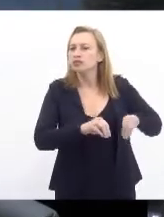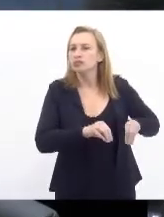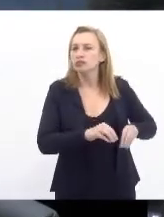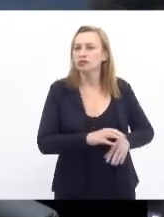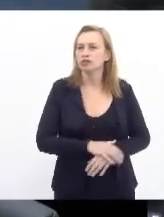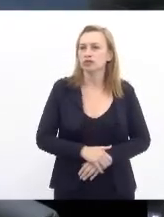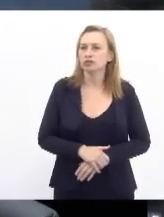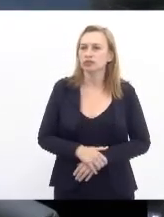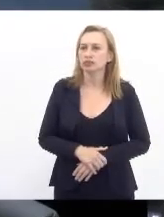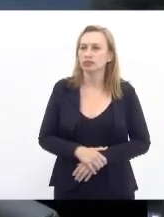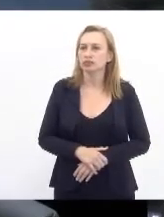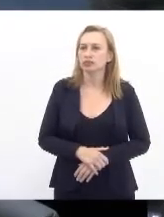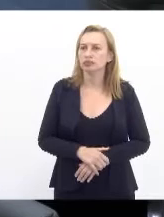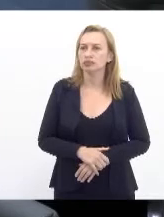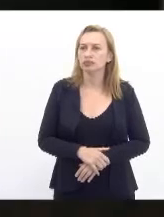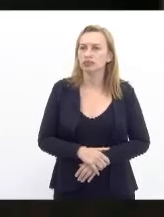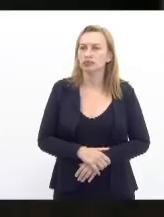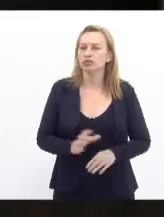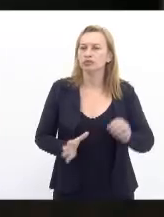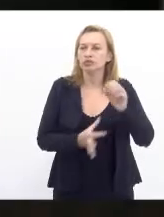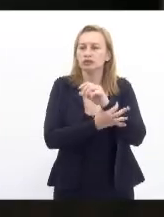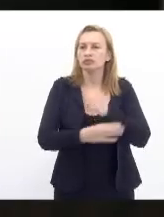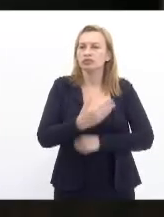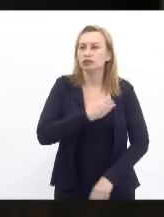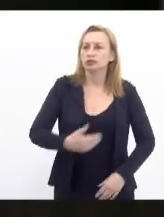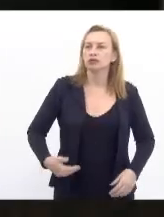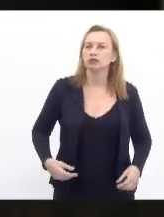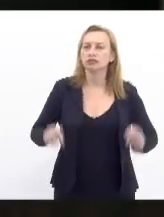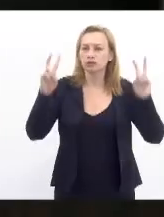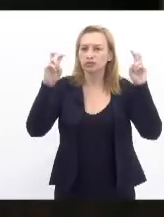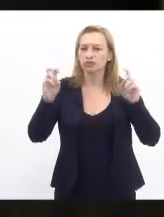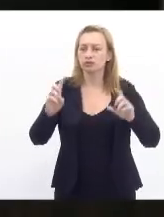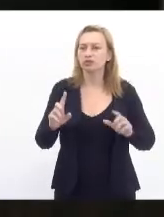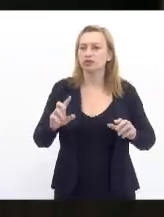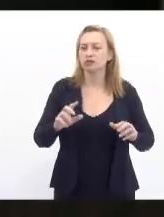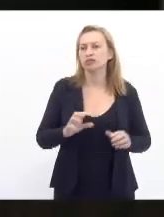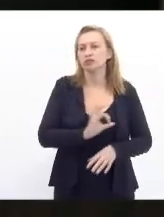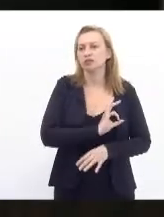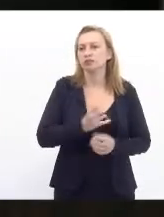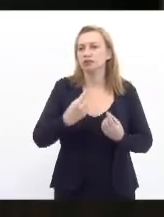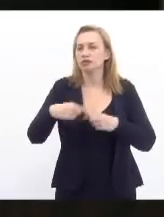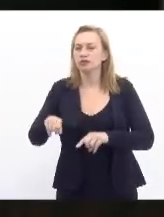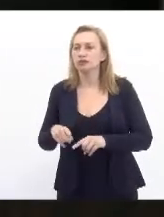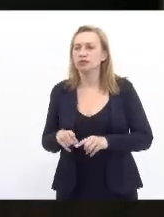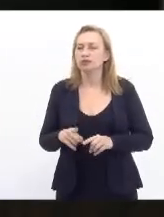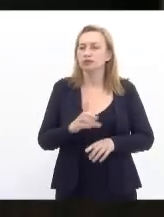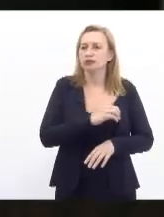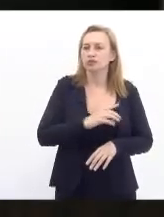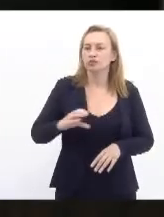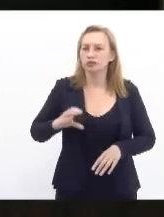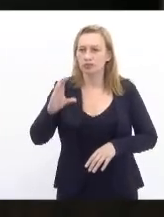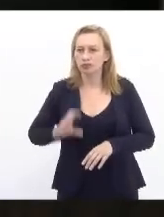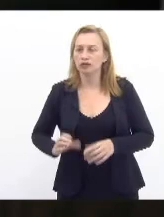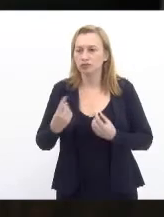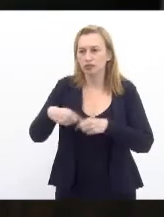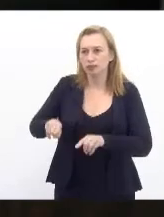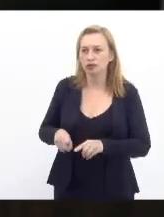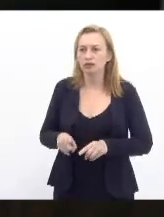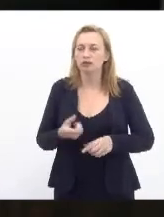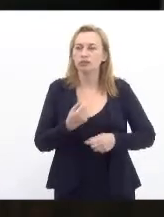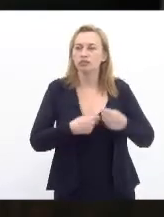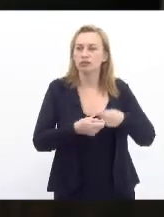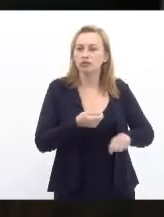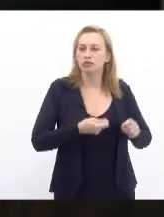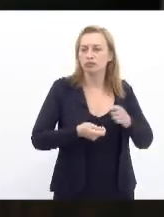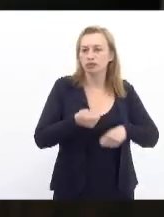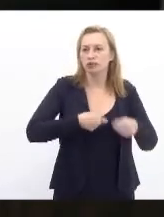prejudicabilidade. Segurança Pública e ação de polícia, contrário. Defesa Civil, favorável. Servidores públicos, contrário. De orçamento, finanças,